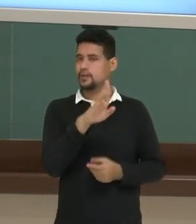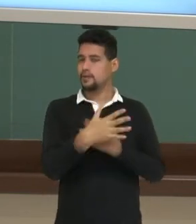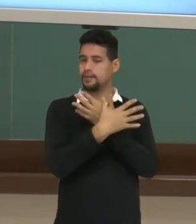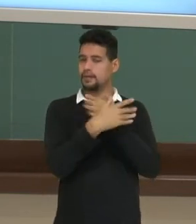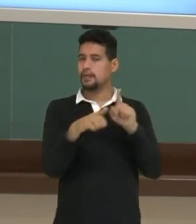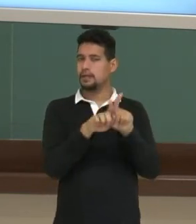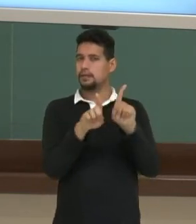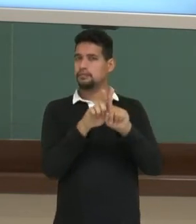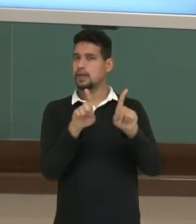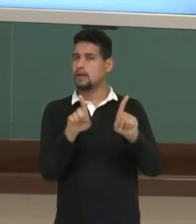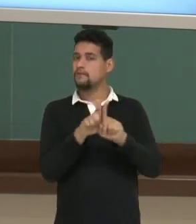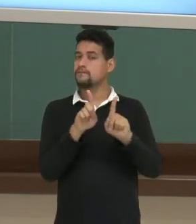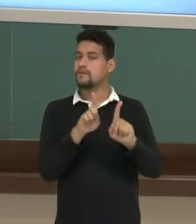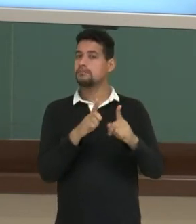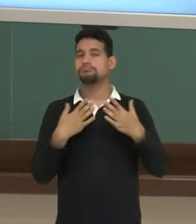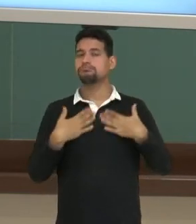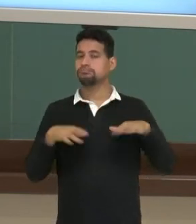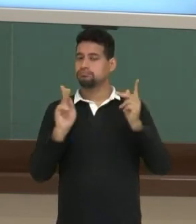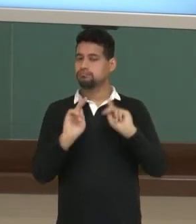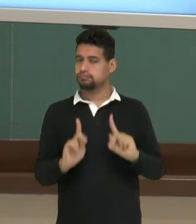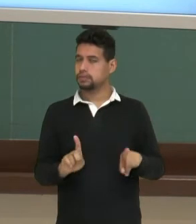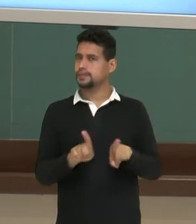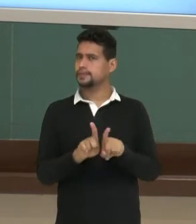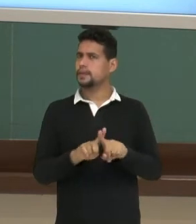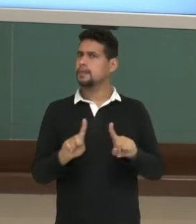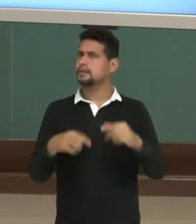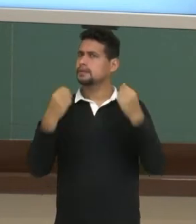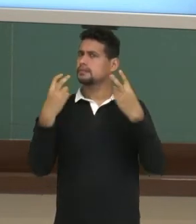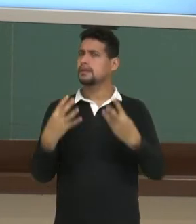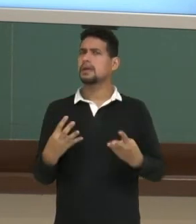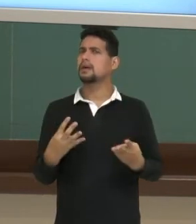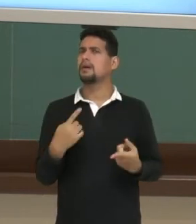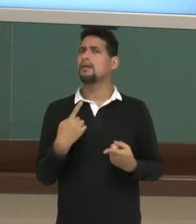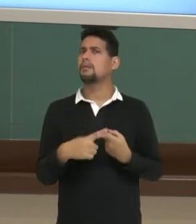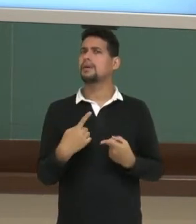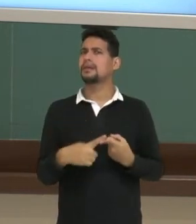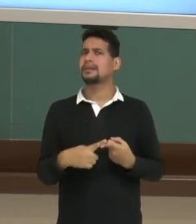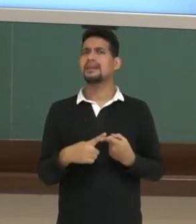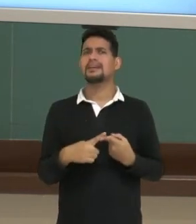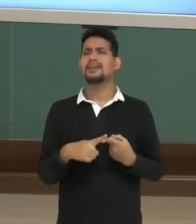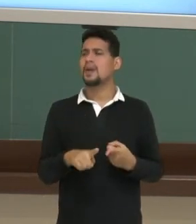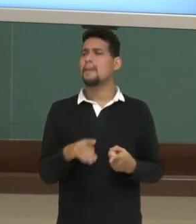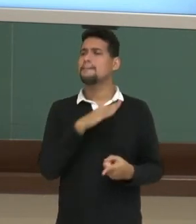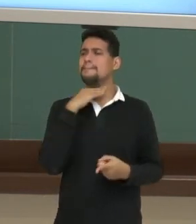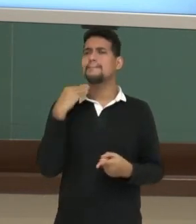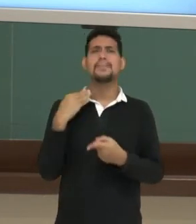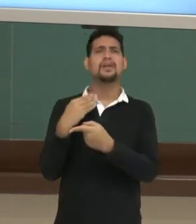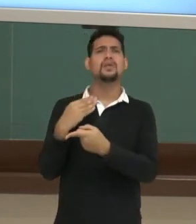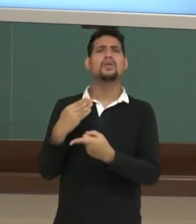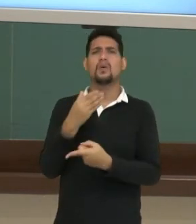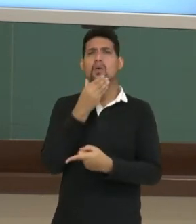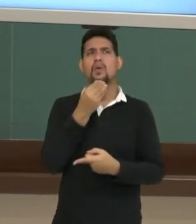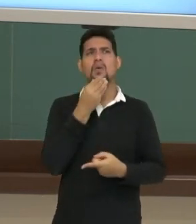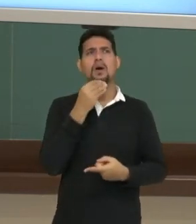Atahualpa pacificamente. Explique por que ainda assim Pizarro decidiu matar Atahualpa.